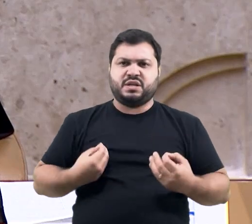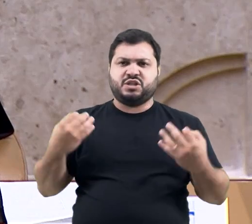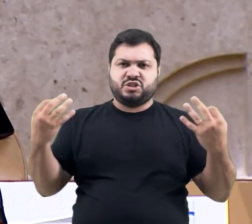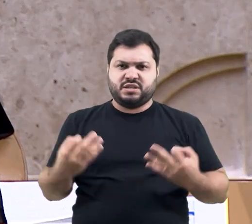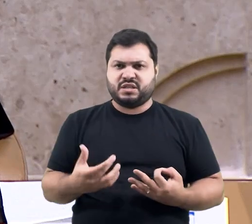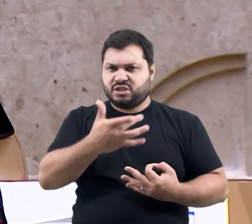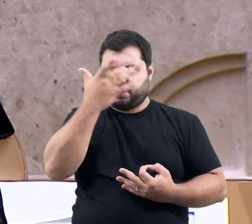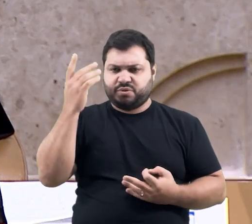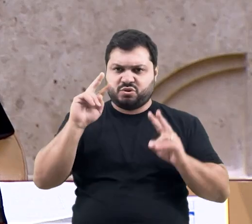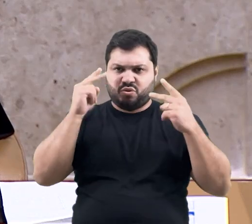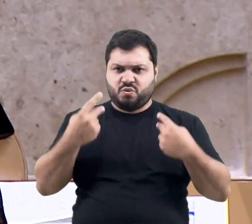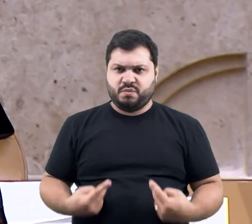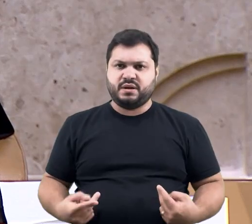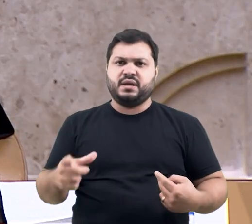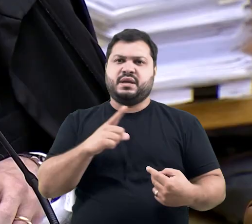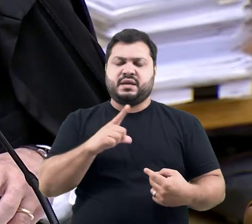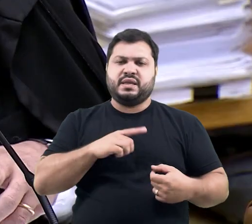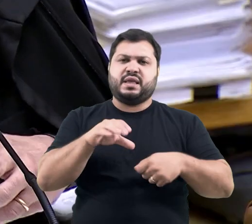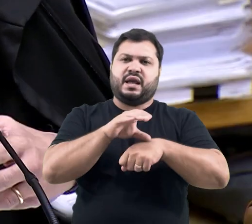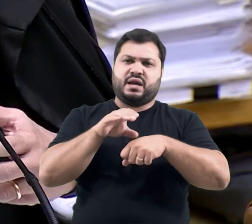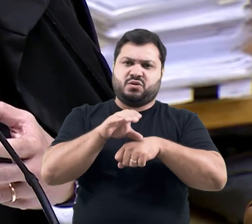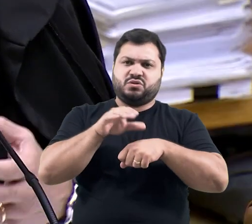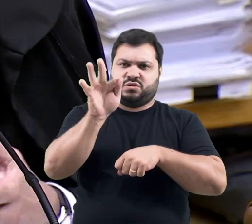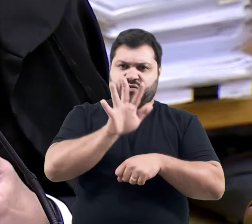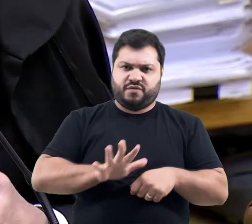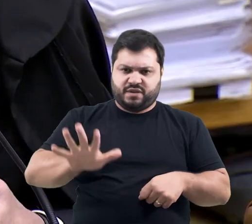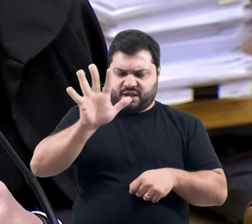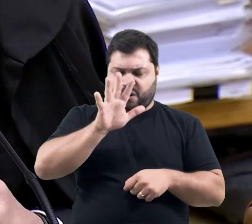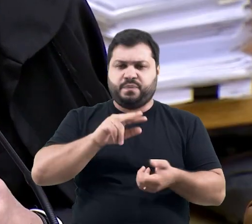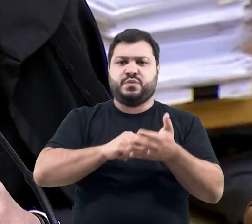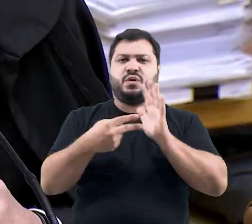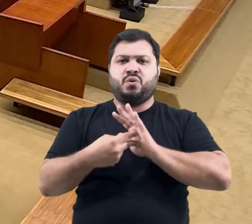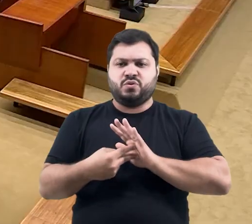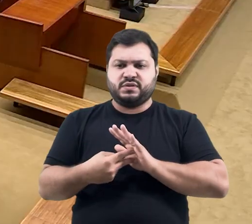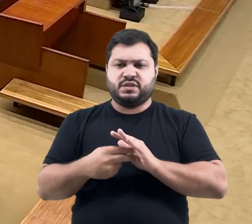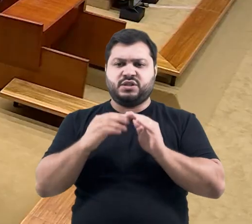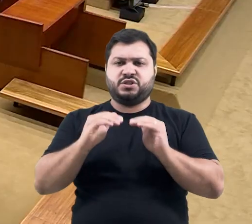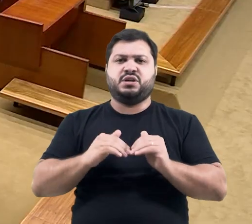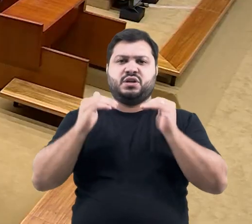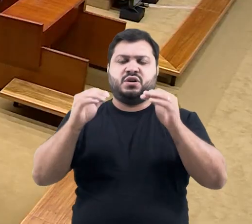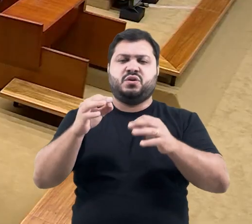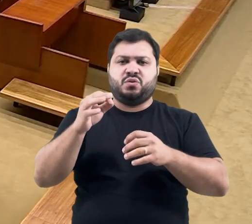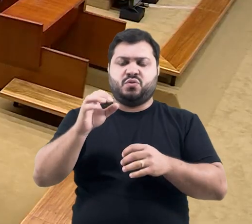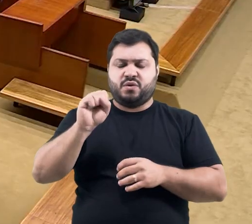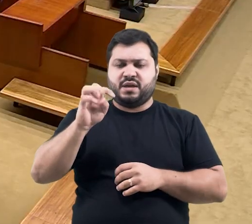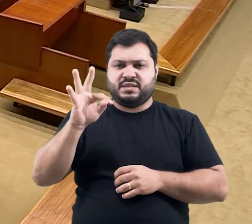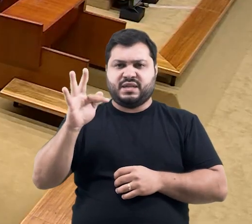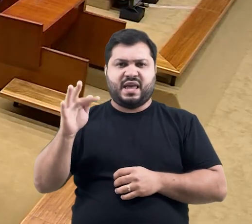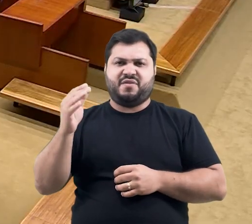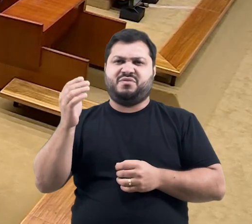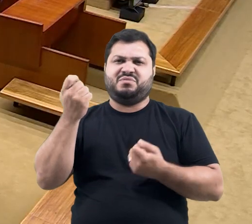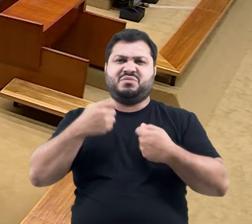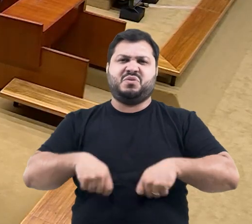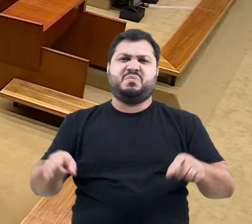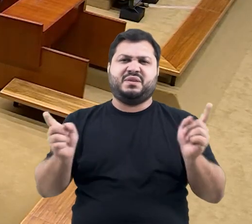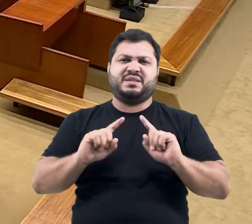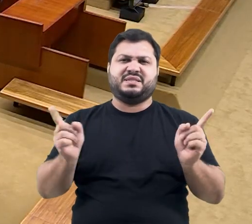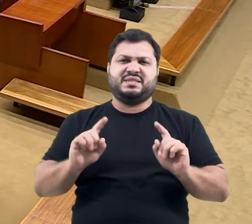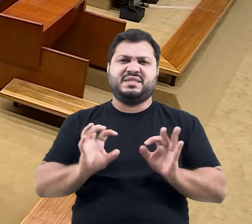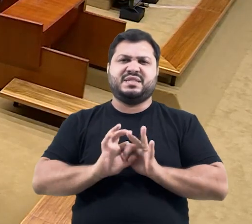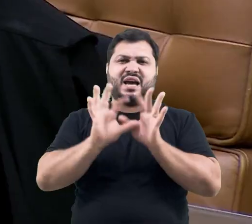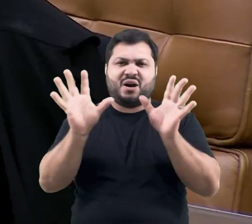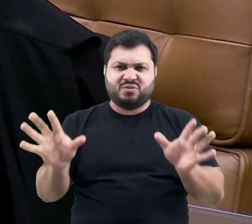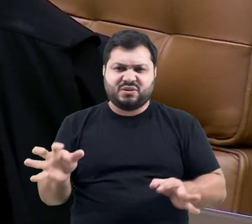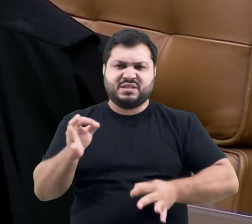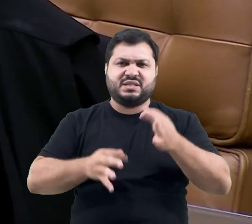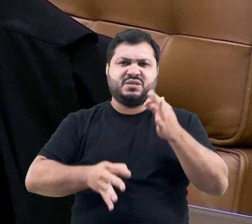da dignidade da pessoa humana, previsto na Constituição Federal. Ou seja, o Supremo entendeu não ser mais